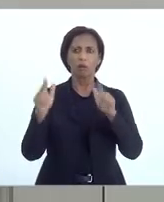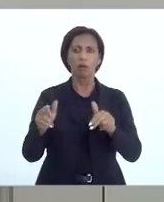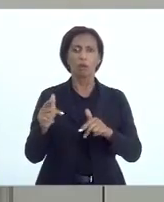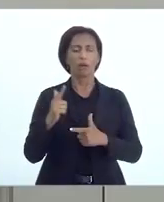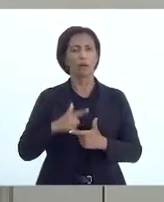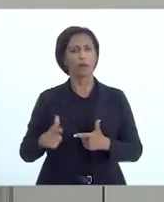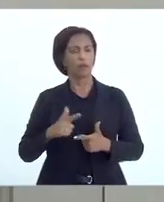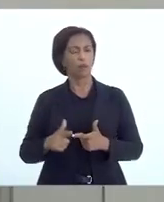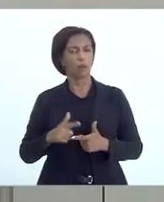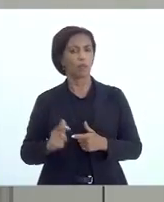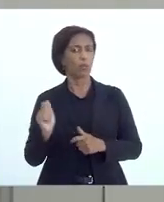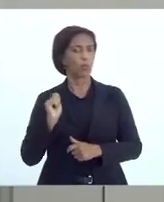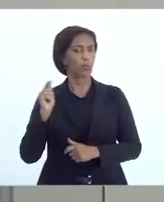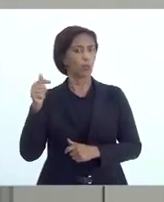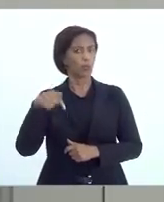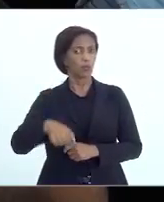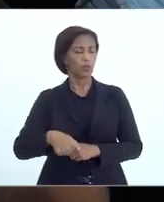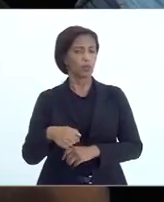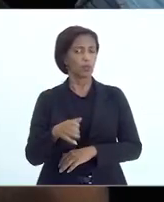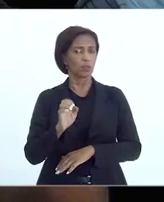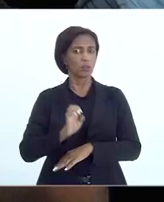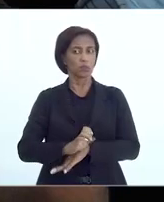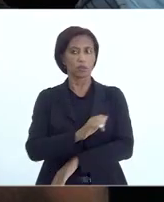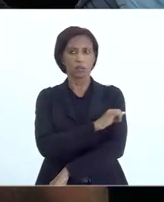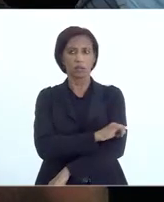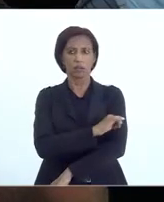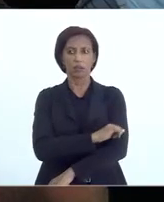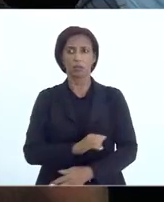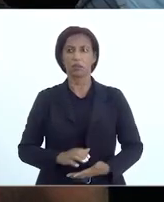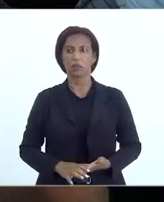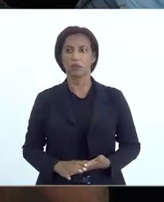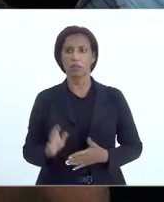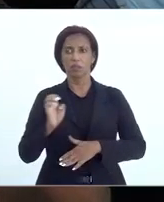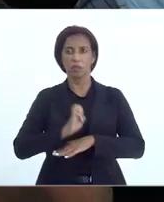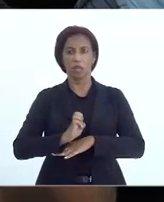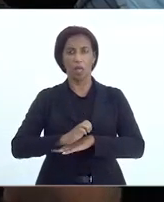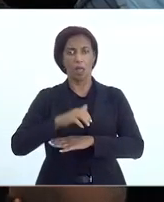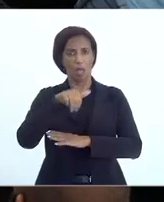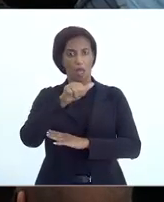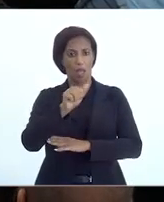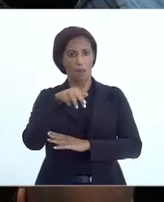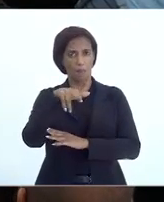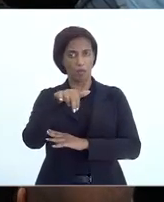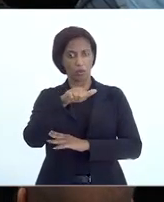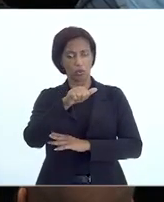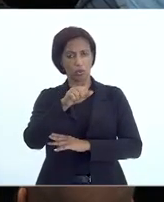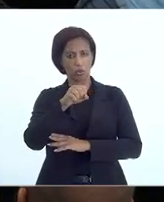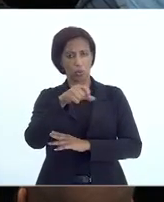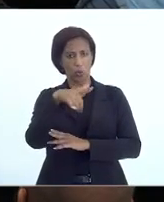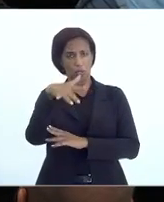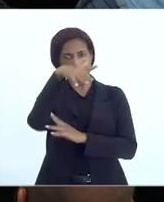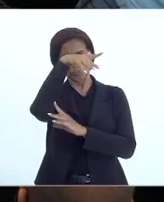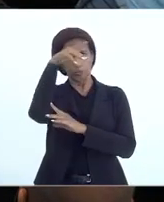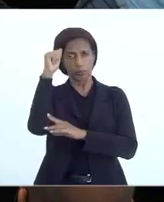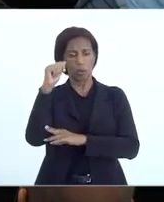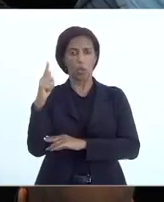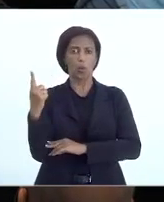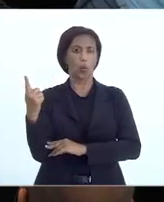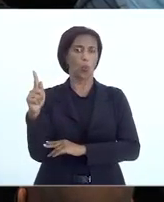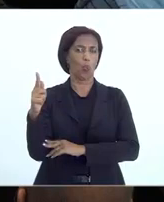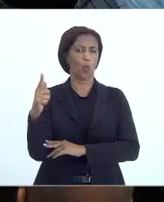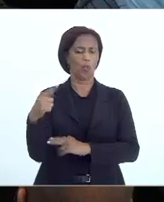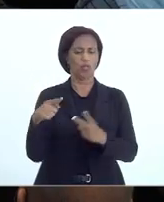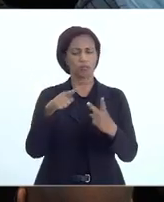mesmo problema do que o nosso aqui no estado do Rio de Janeiro que é o estado do Amazonas e o estado de Goiás